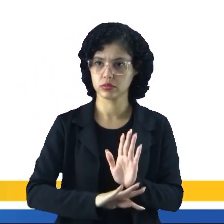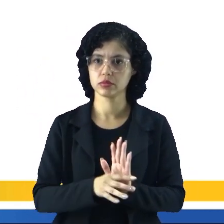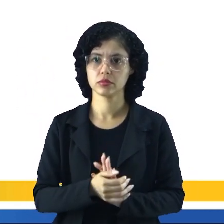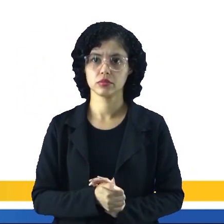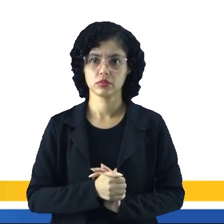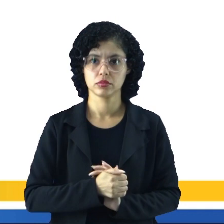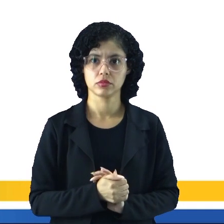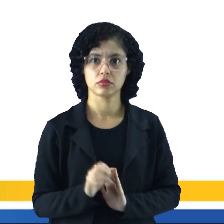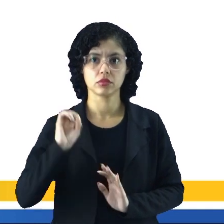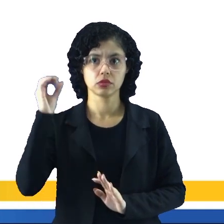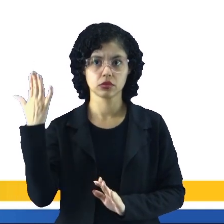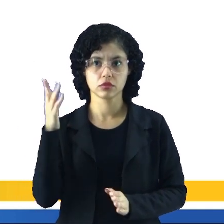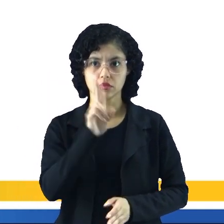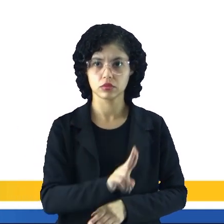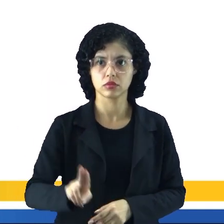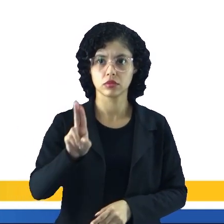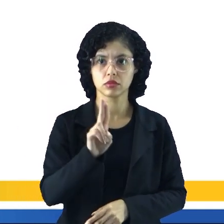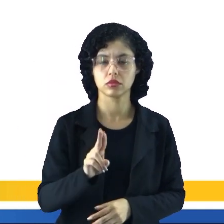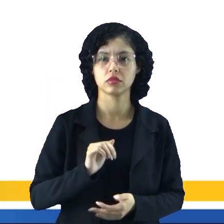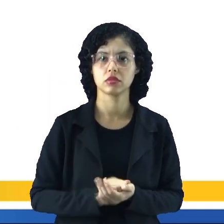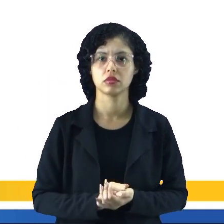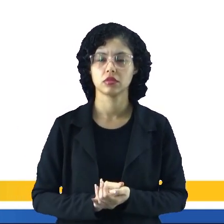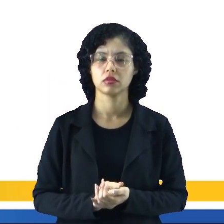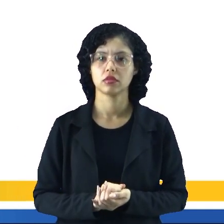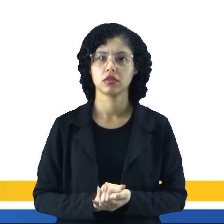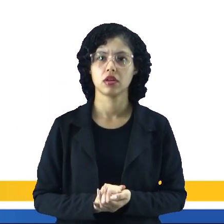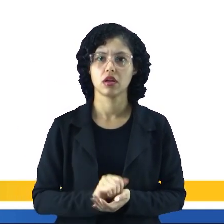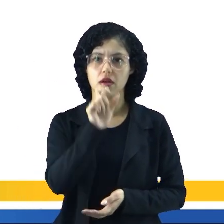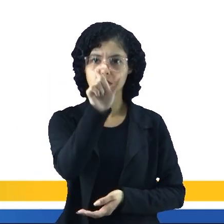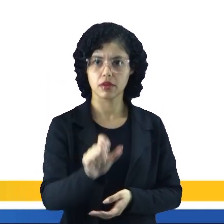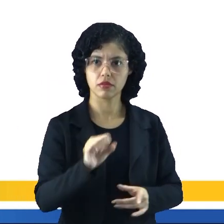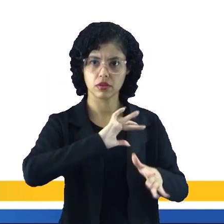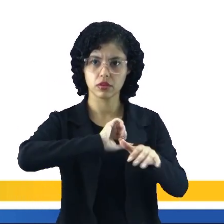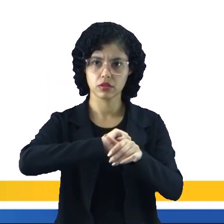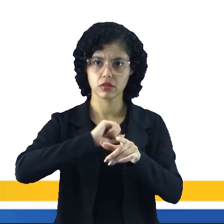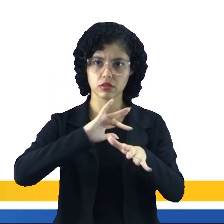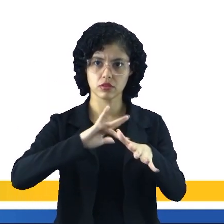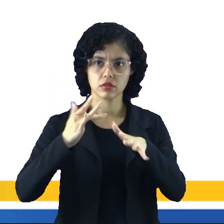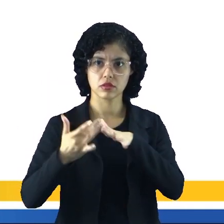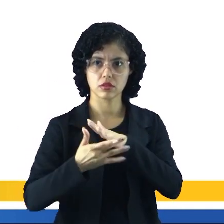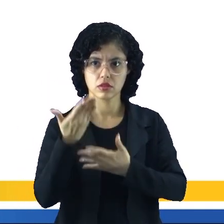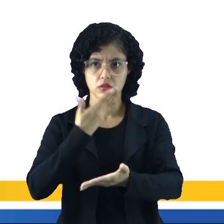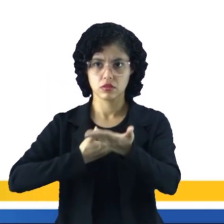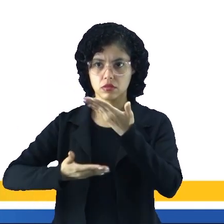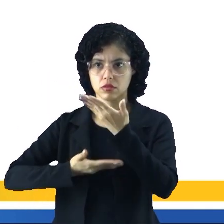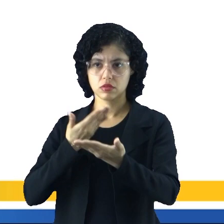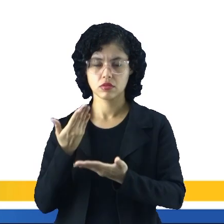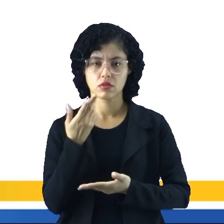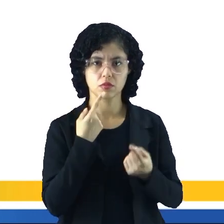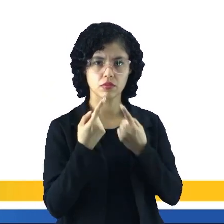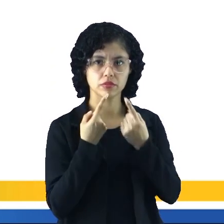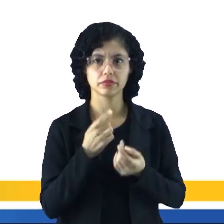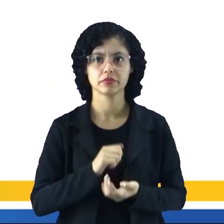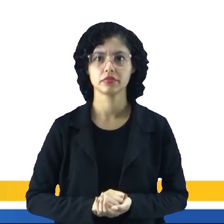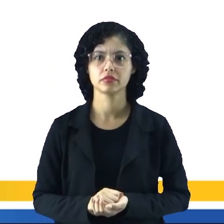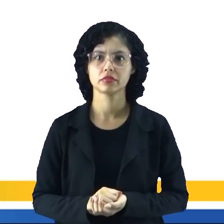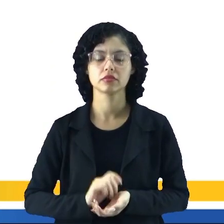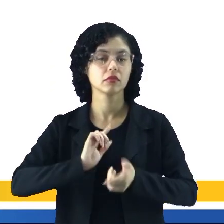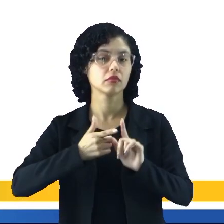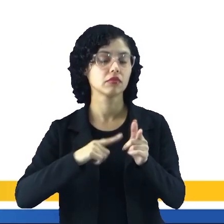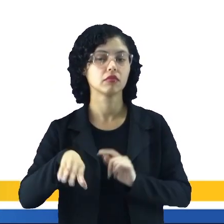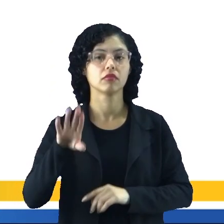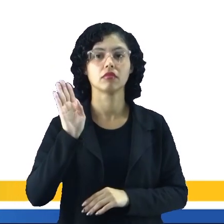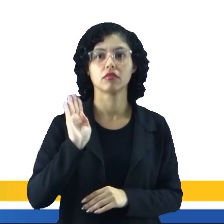recorrência de seu uso entre membros da Elite ou perfil social dos envolvidos na troca comunicativa vamos ver